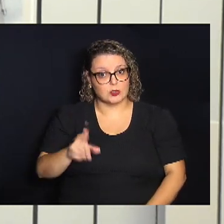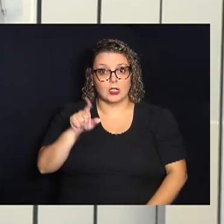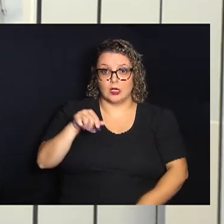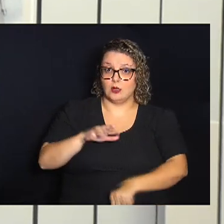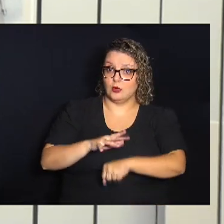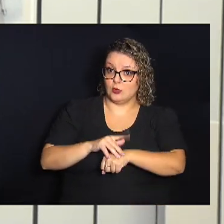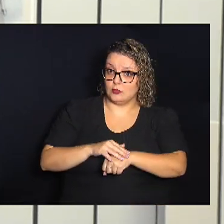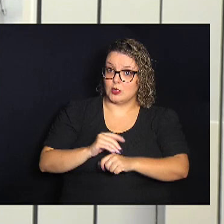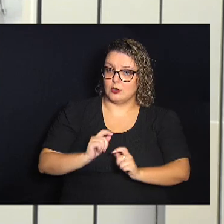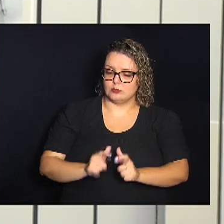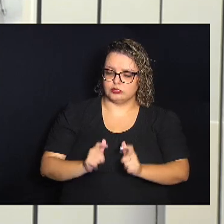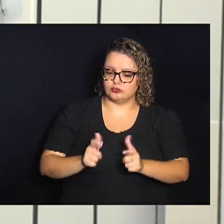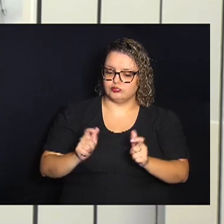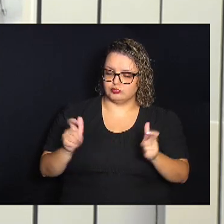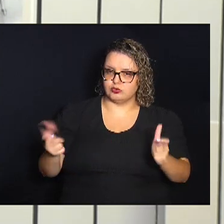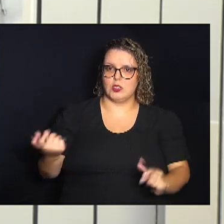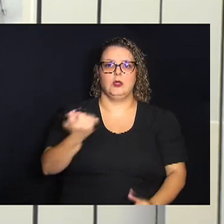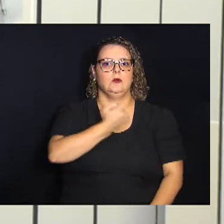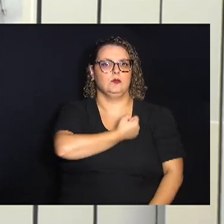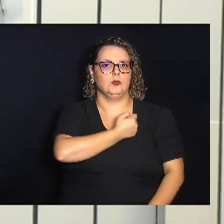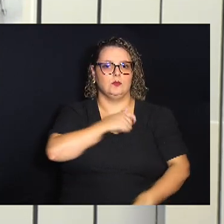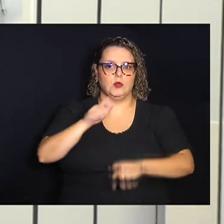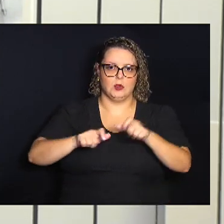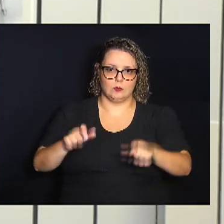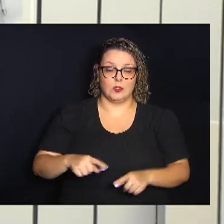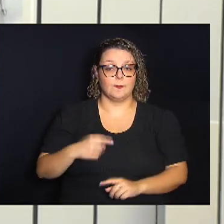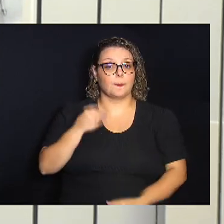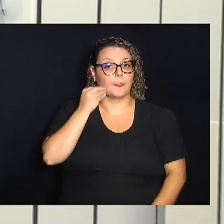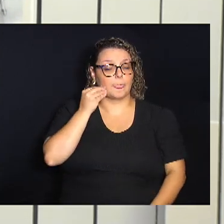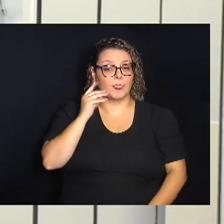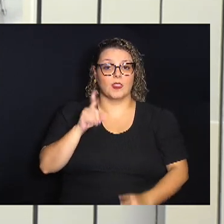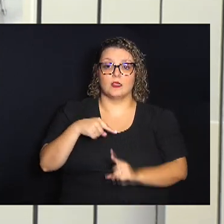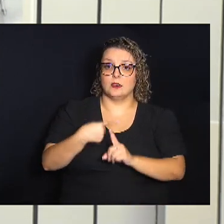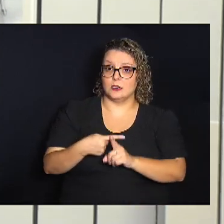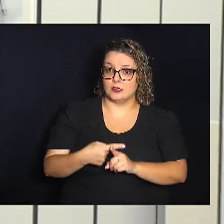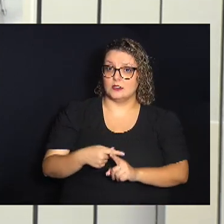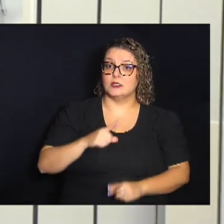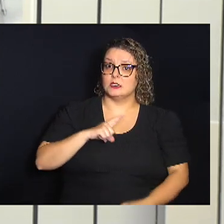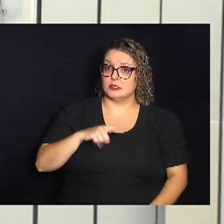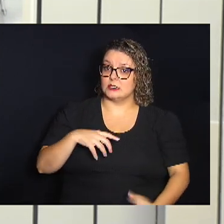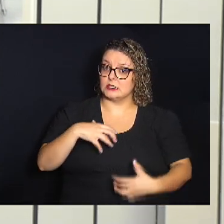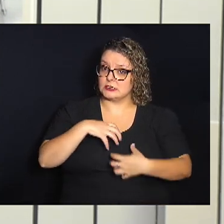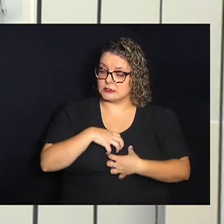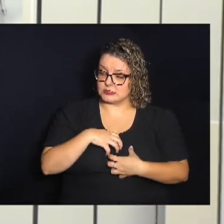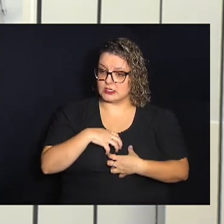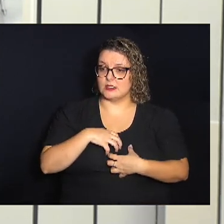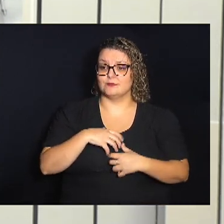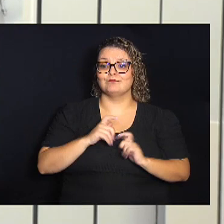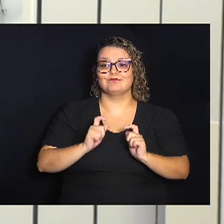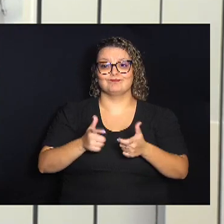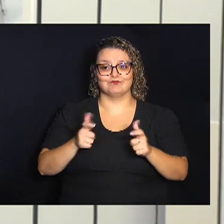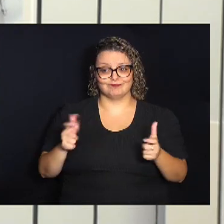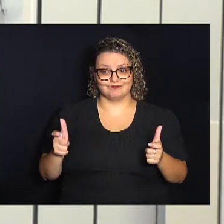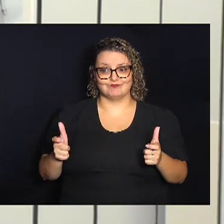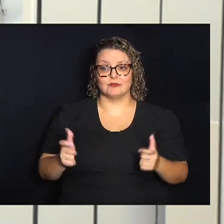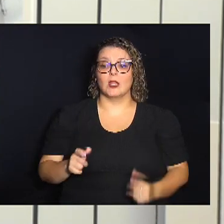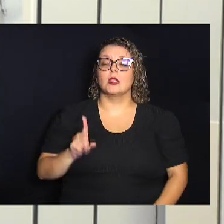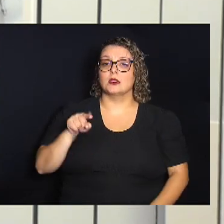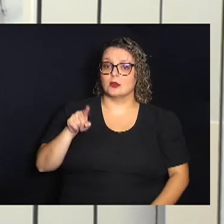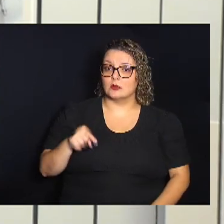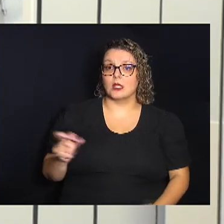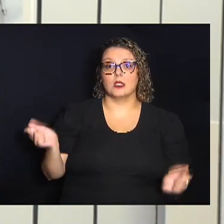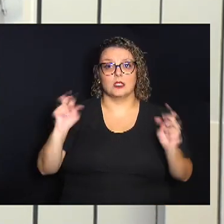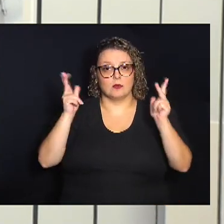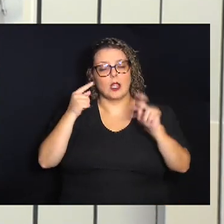está subindo, o número de pessoas que testam positivo, que estão com sintomas, tem crescido bastante, então existe esse